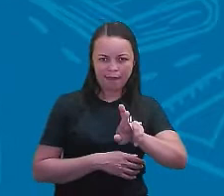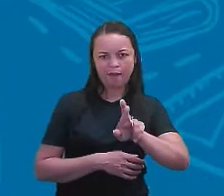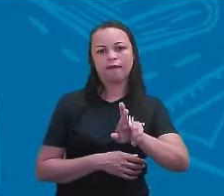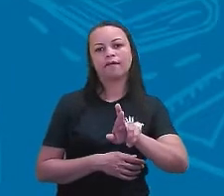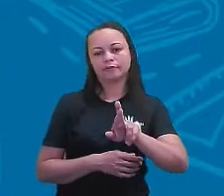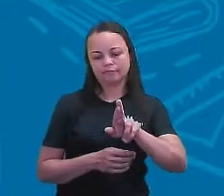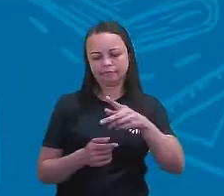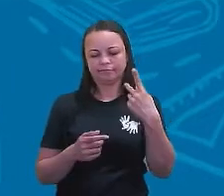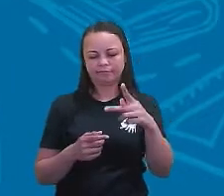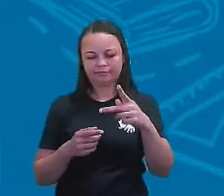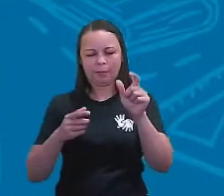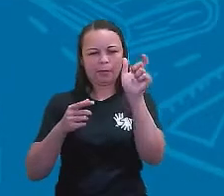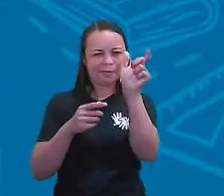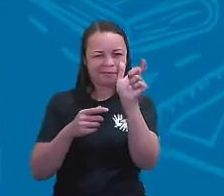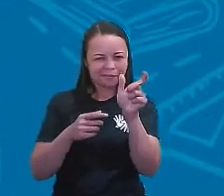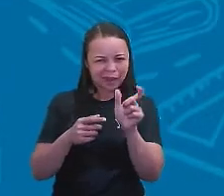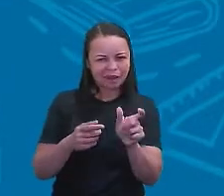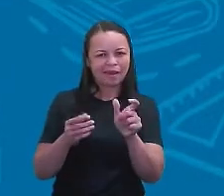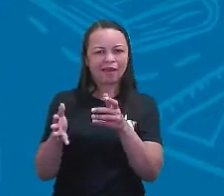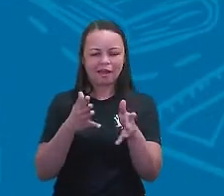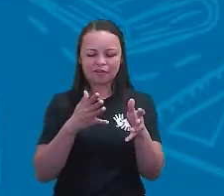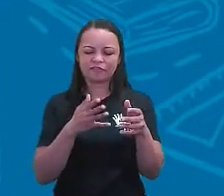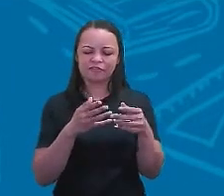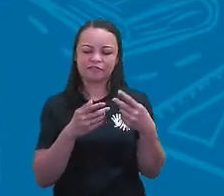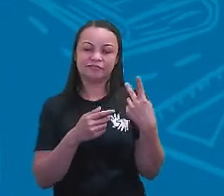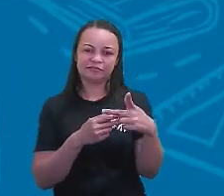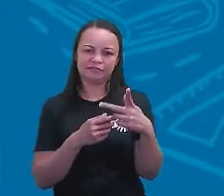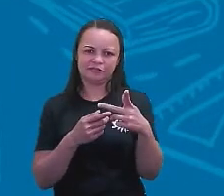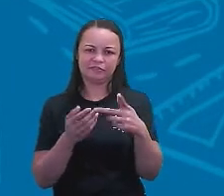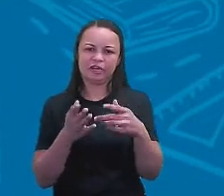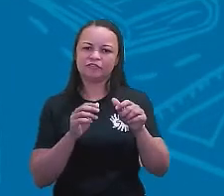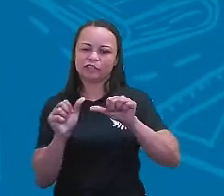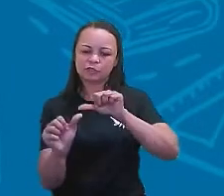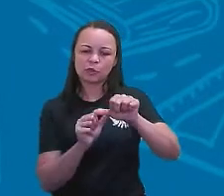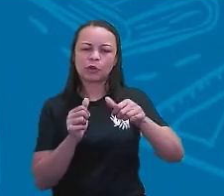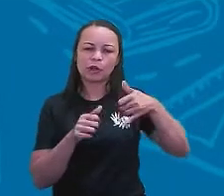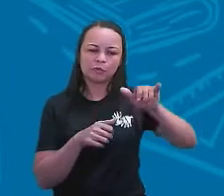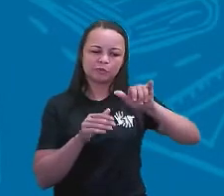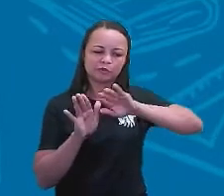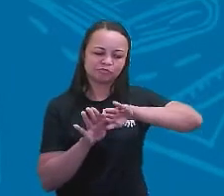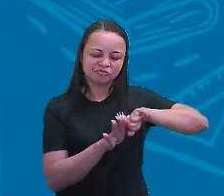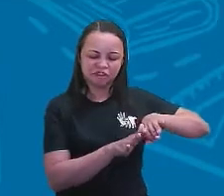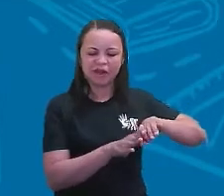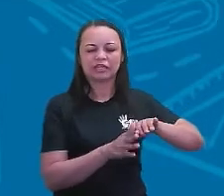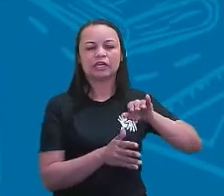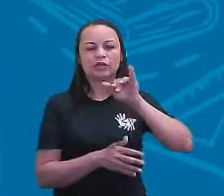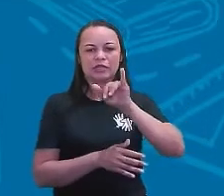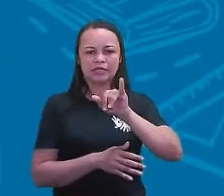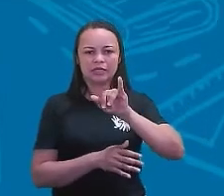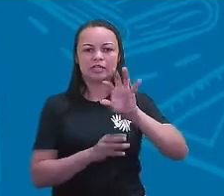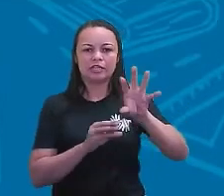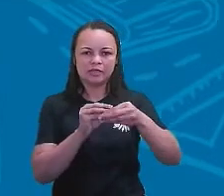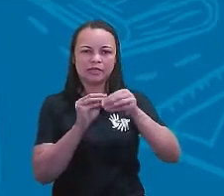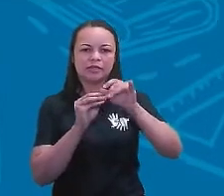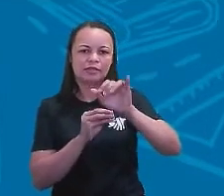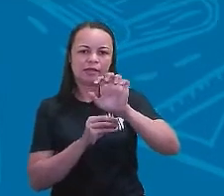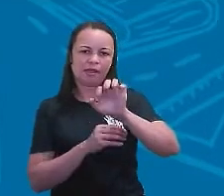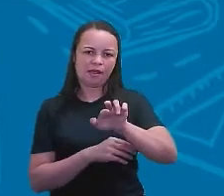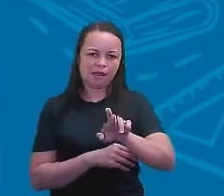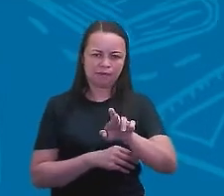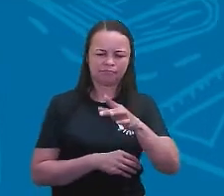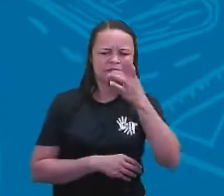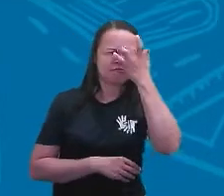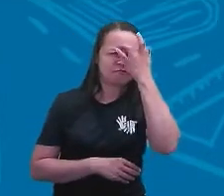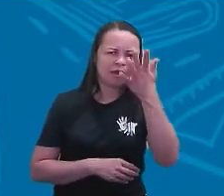teu crazy vai ficar crazier e o teu easy ficará easier, sempre seguido da palavra them.